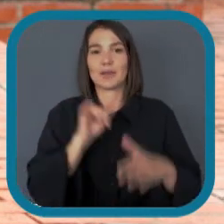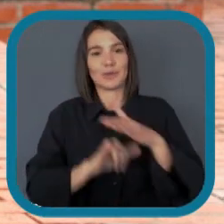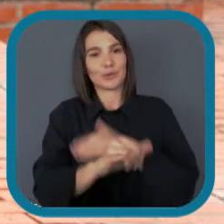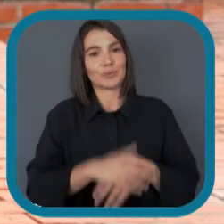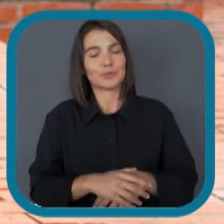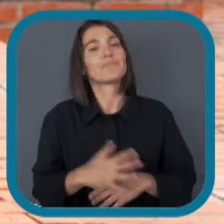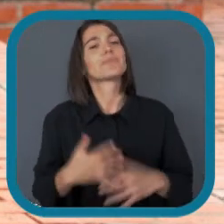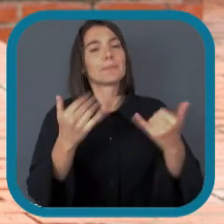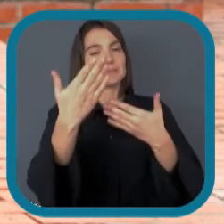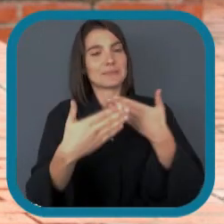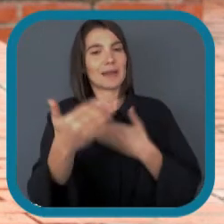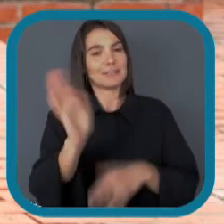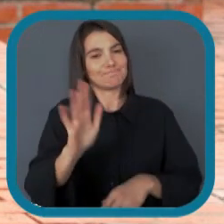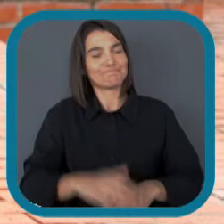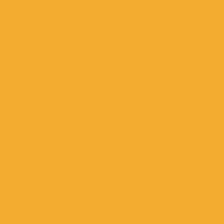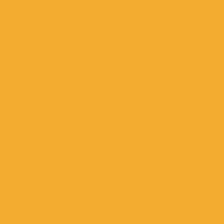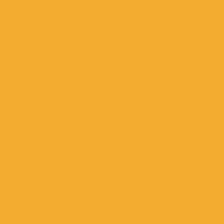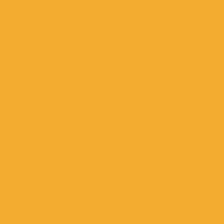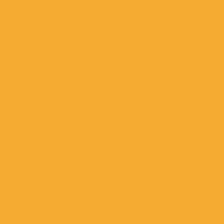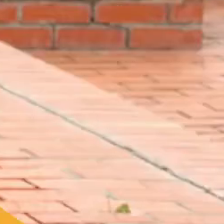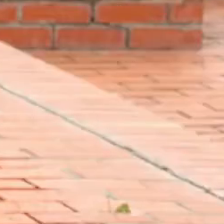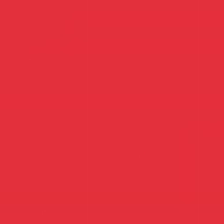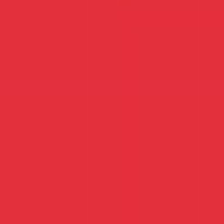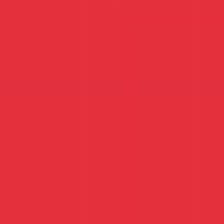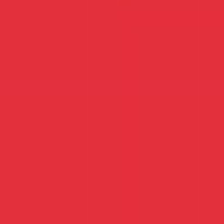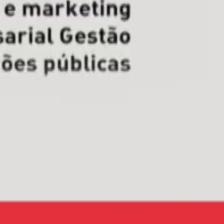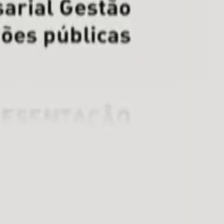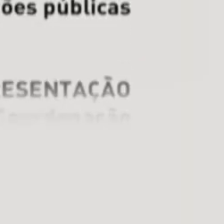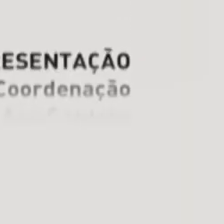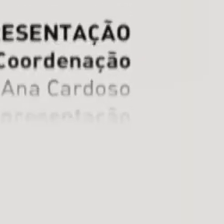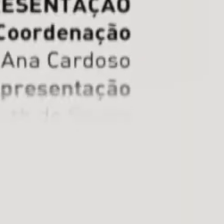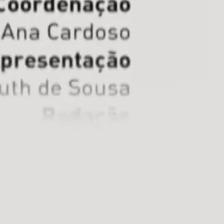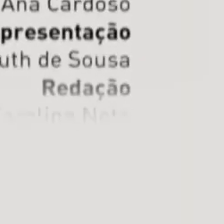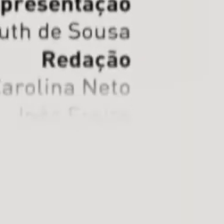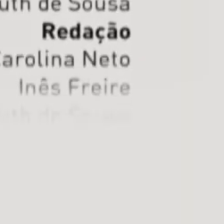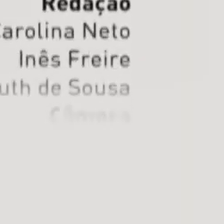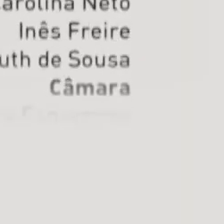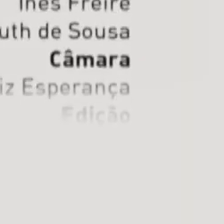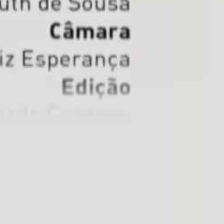YouTube, em E2esques. Até para a semana!